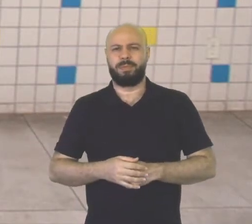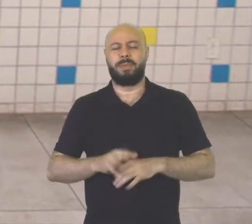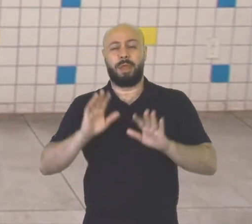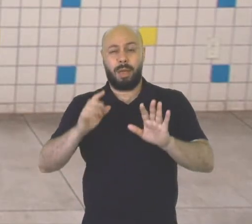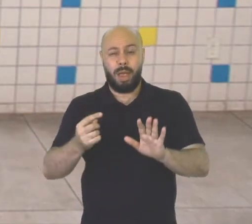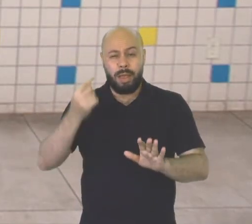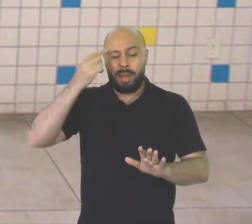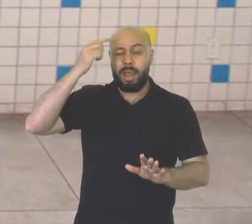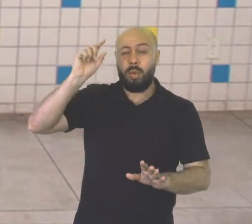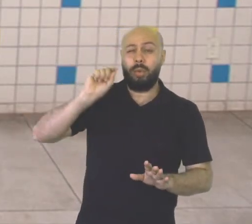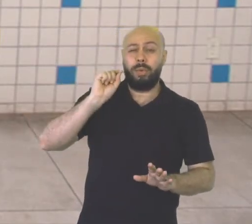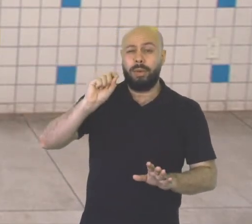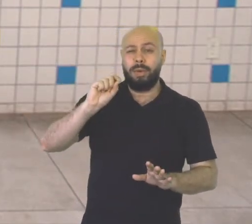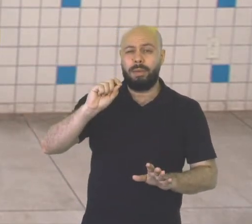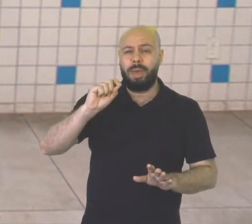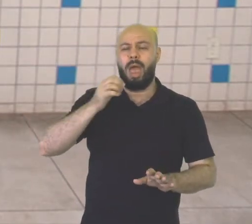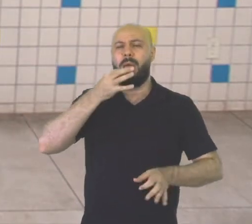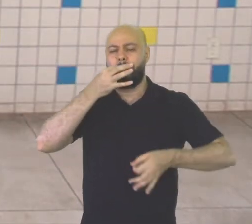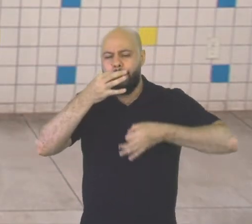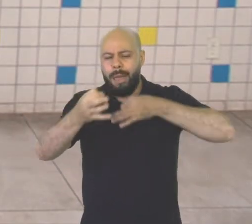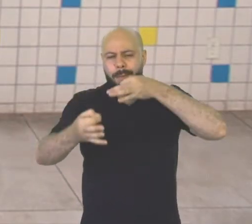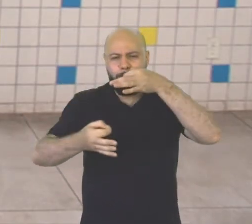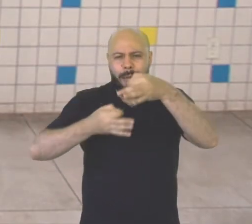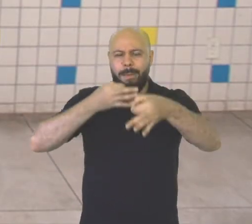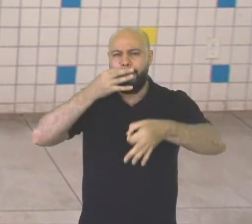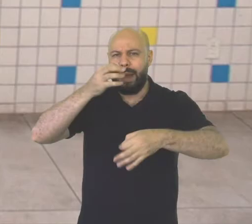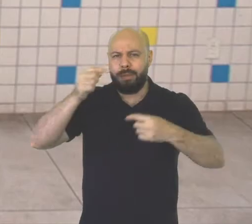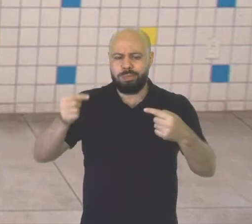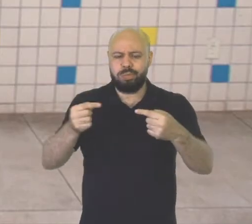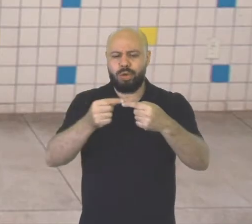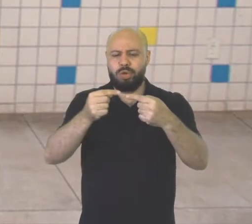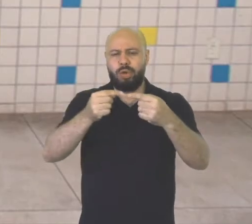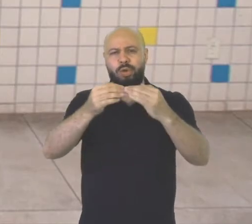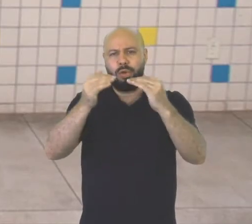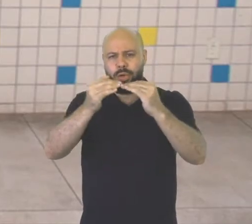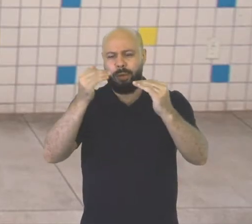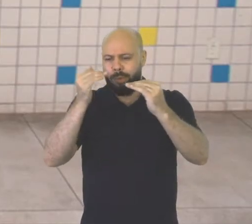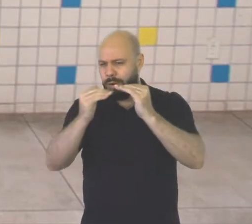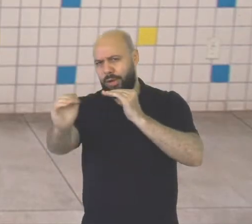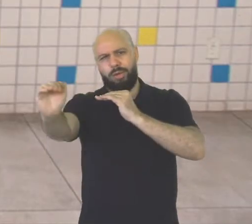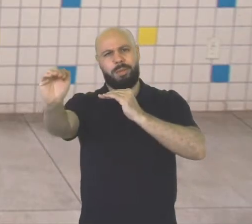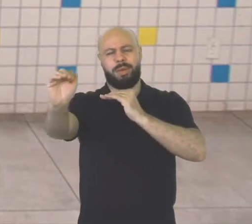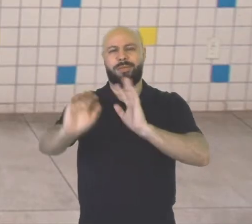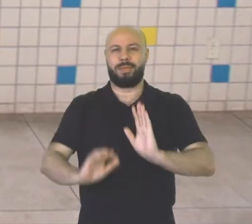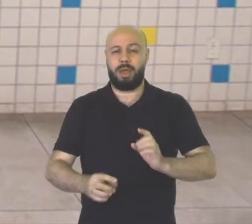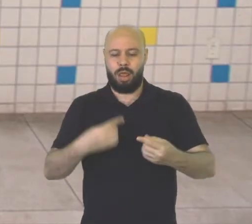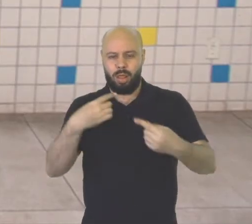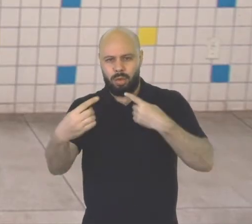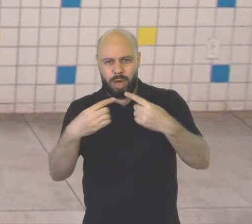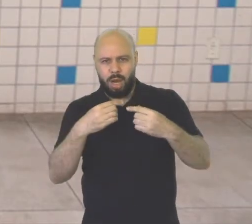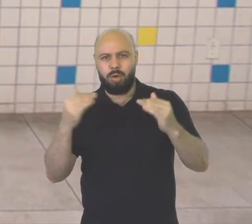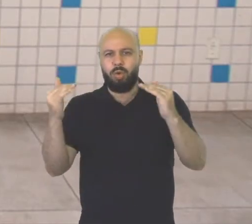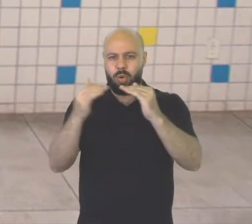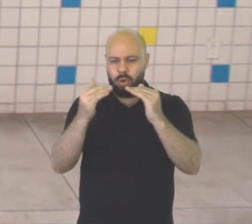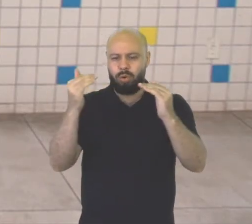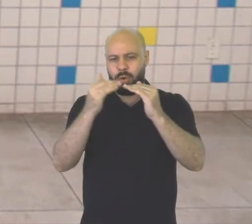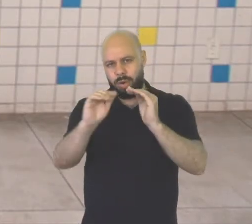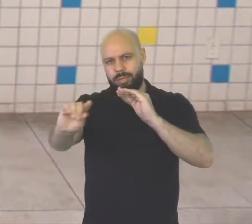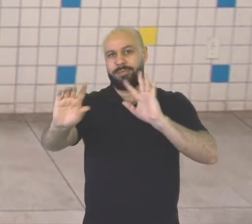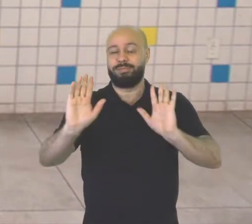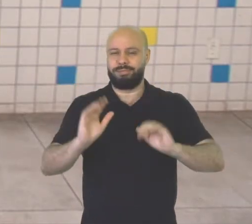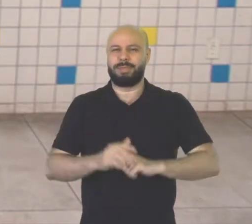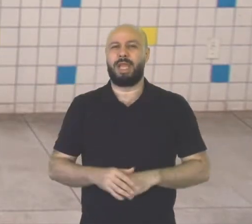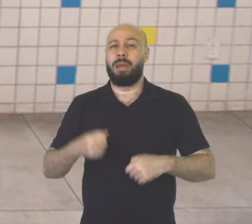A ideia é argumentar, é concordar, é discordar no diálogo, certo, pessoal? Então, para isso,